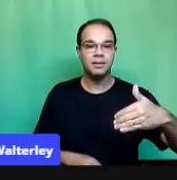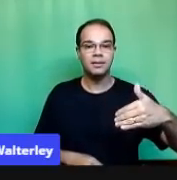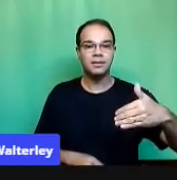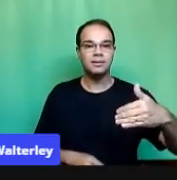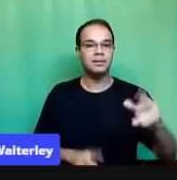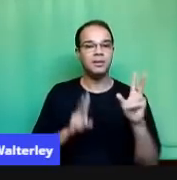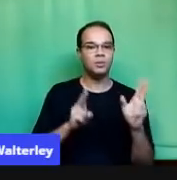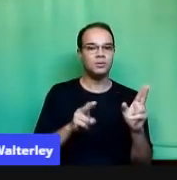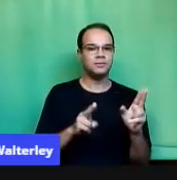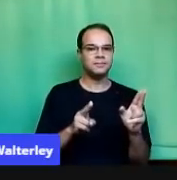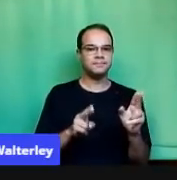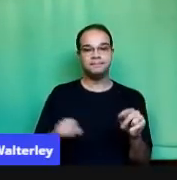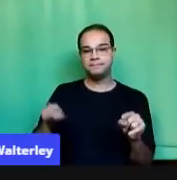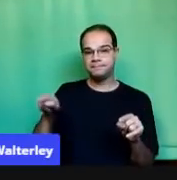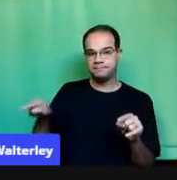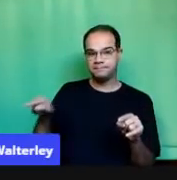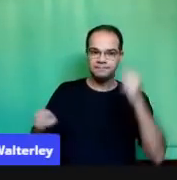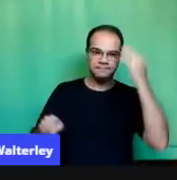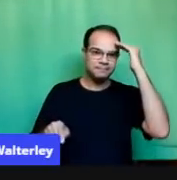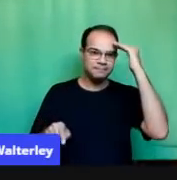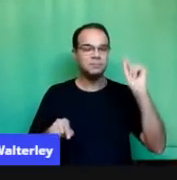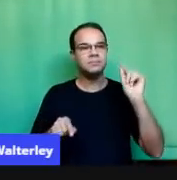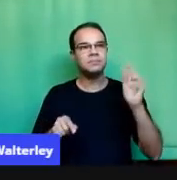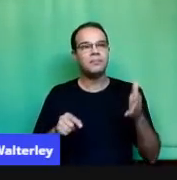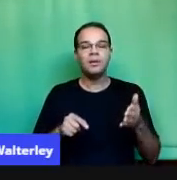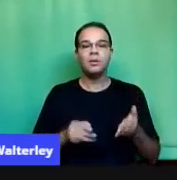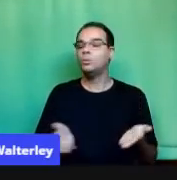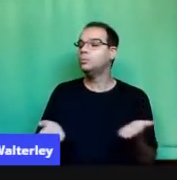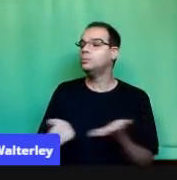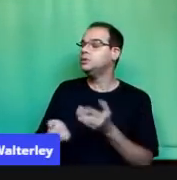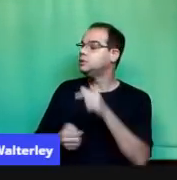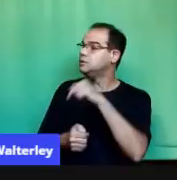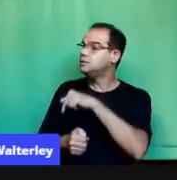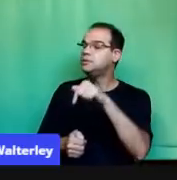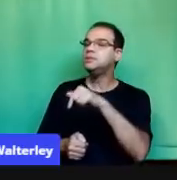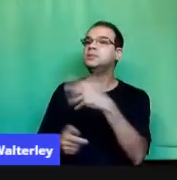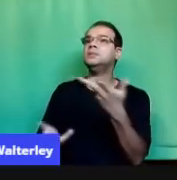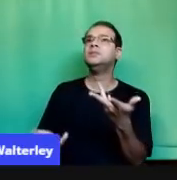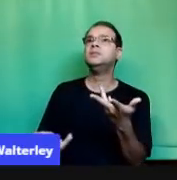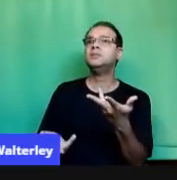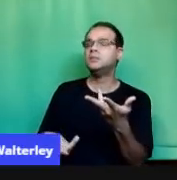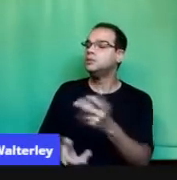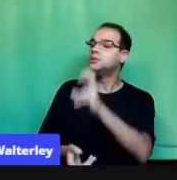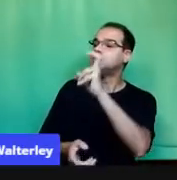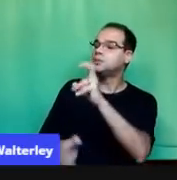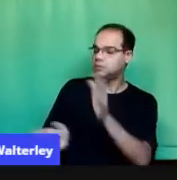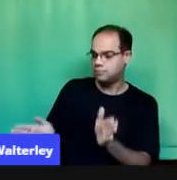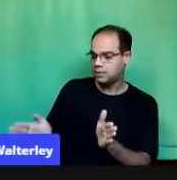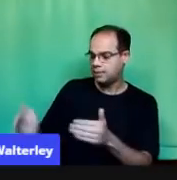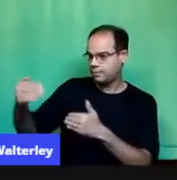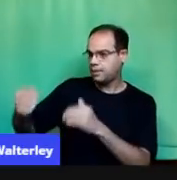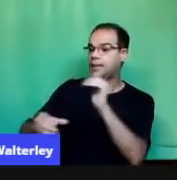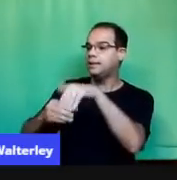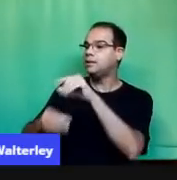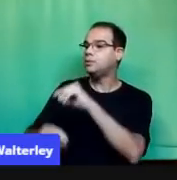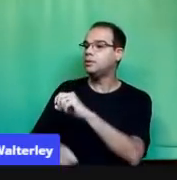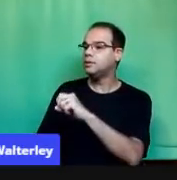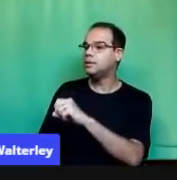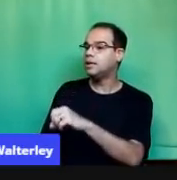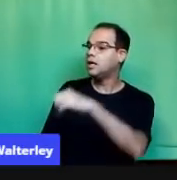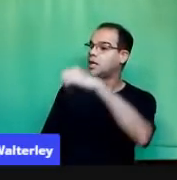de sala e 4 meninos. No total nós temos 9. Ela ainda não